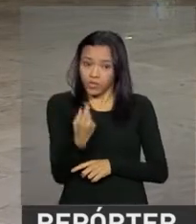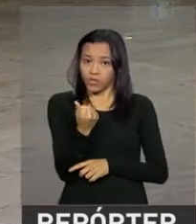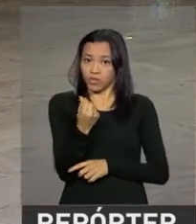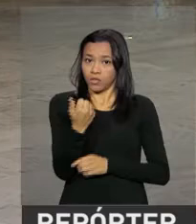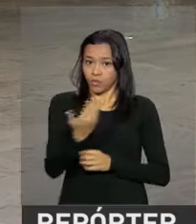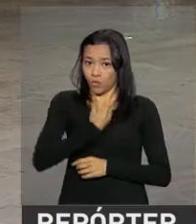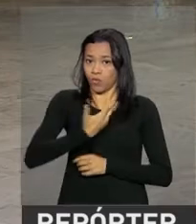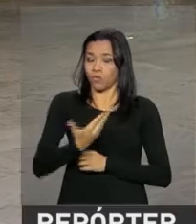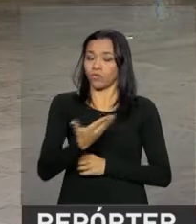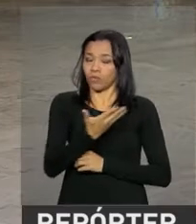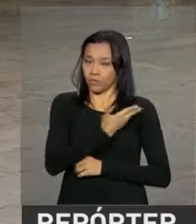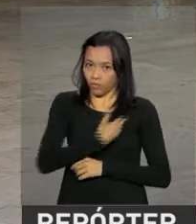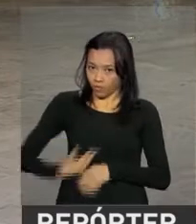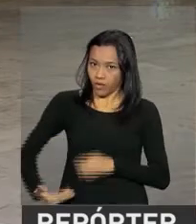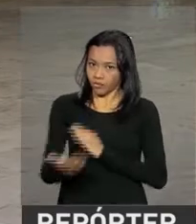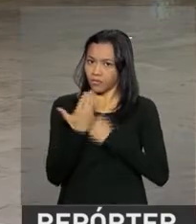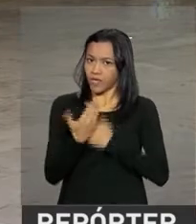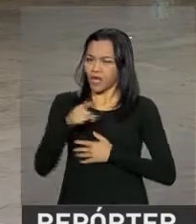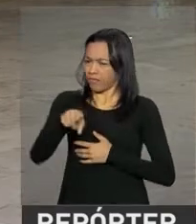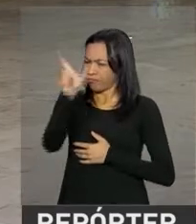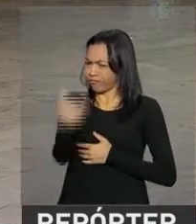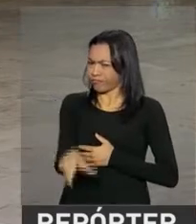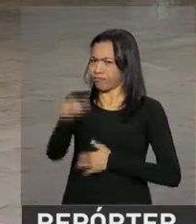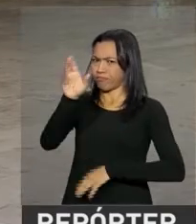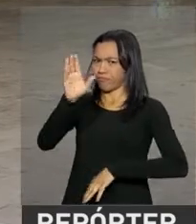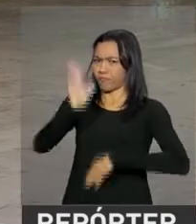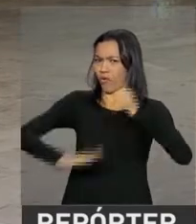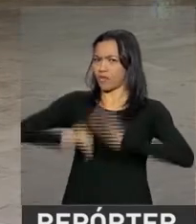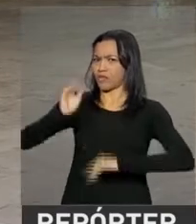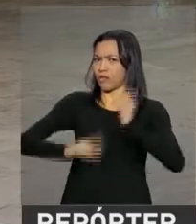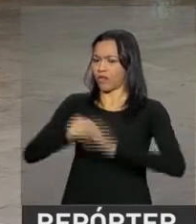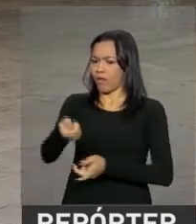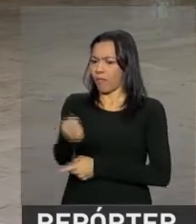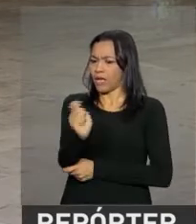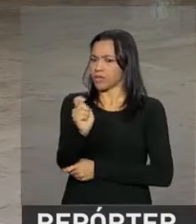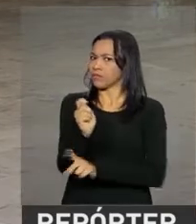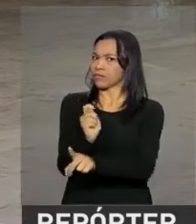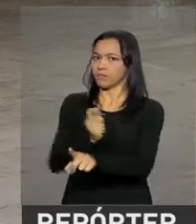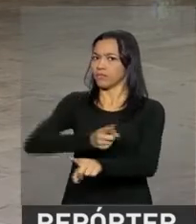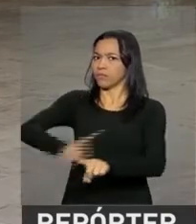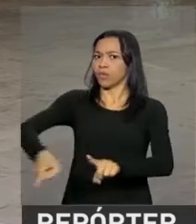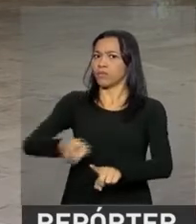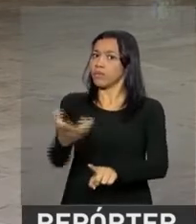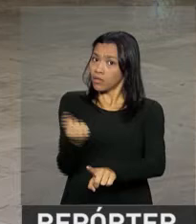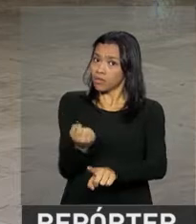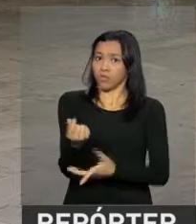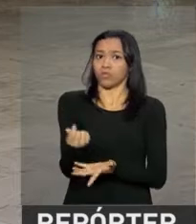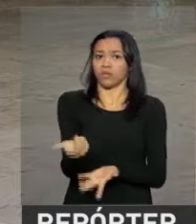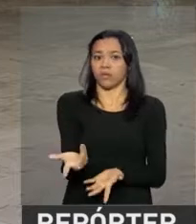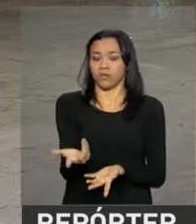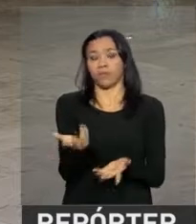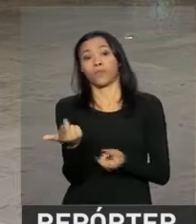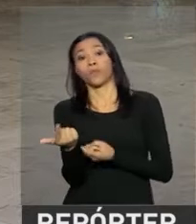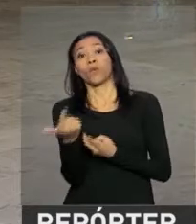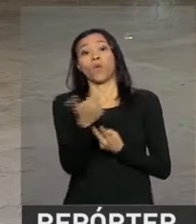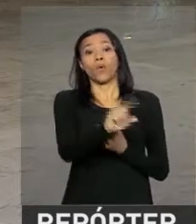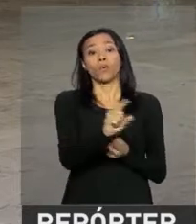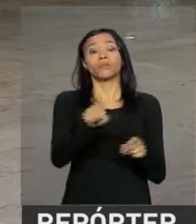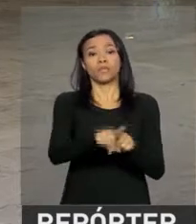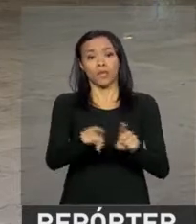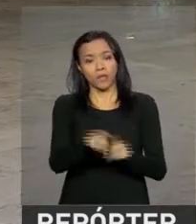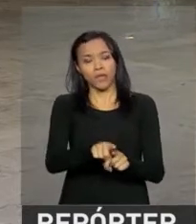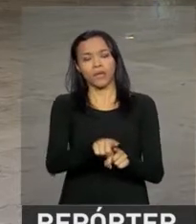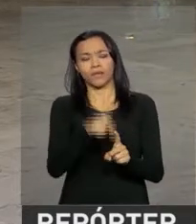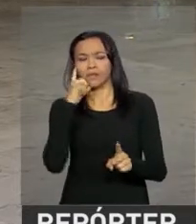não têm esse perfil de pescador profissional artesanal e, portanto, não deveriam receber esses recursos. Outros benefícios